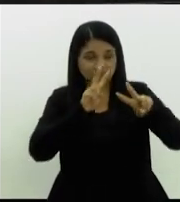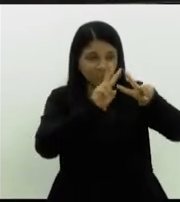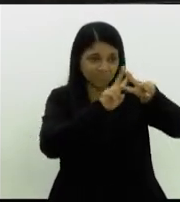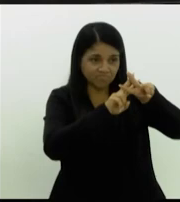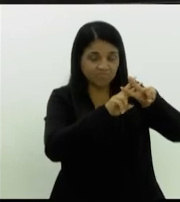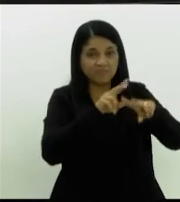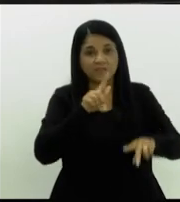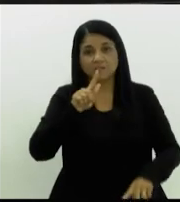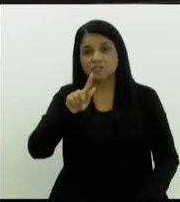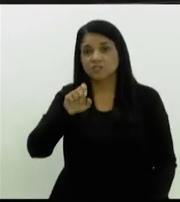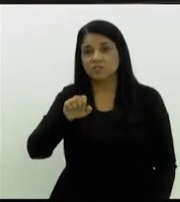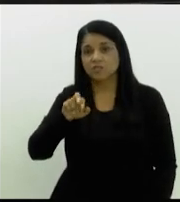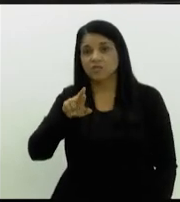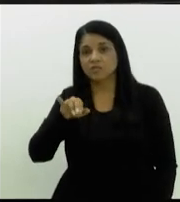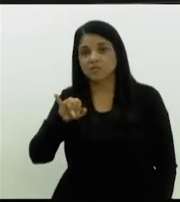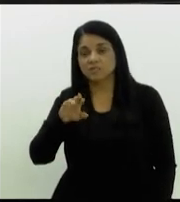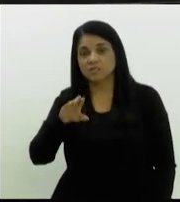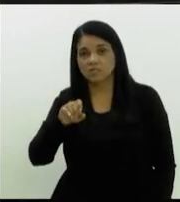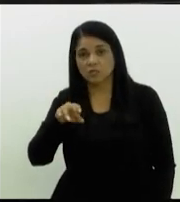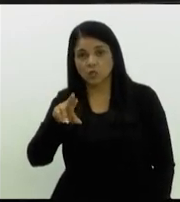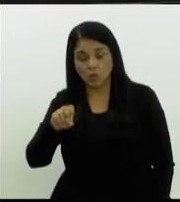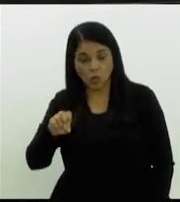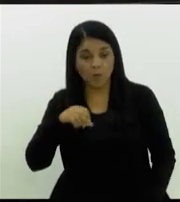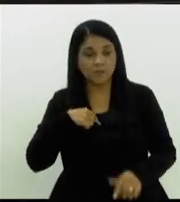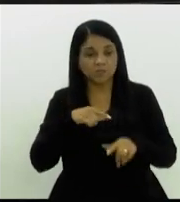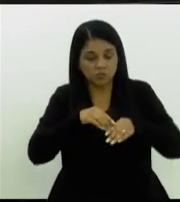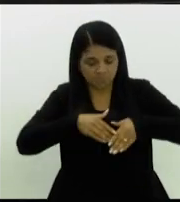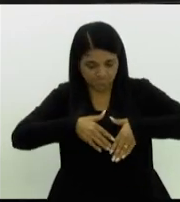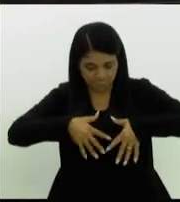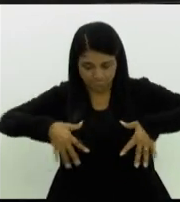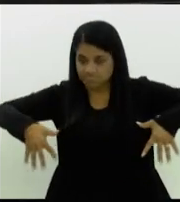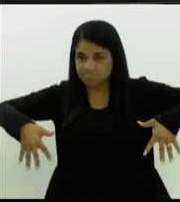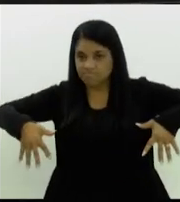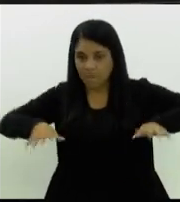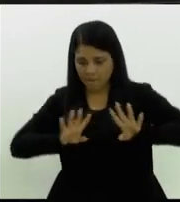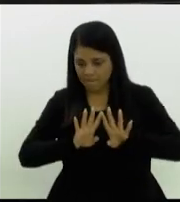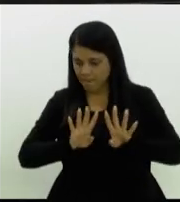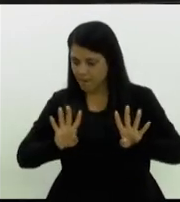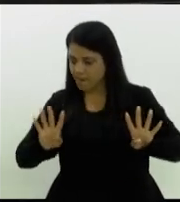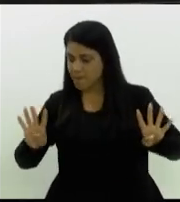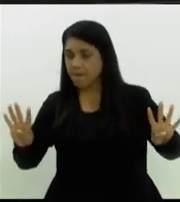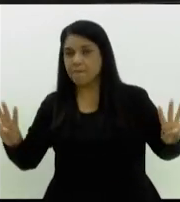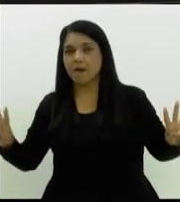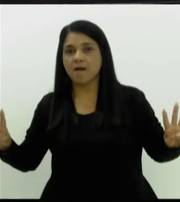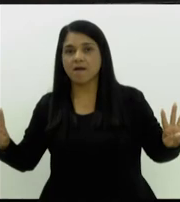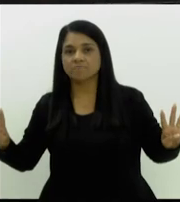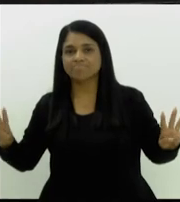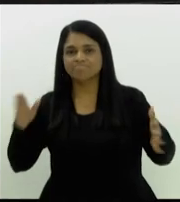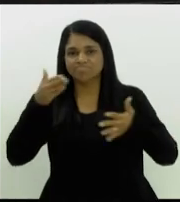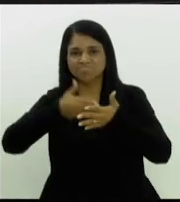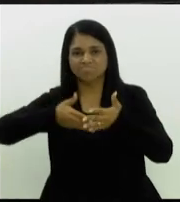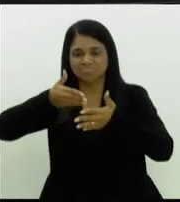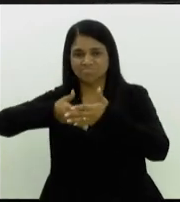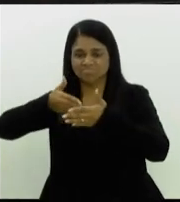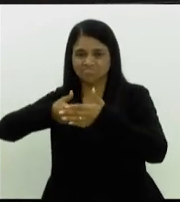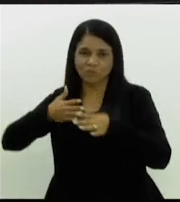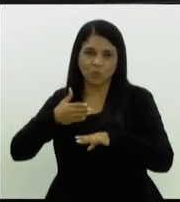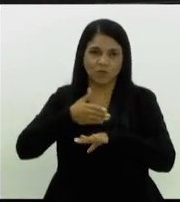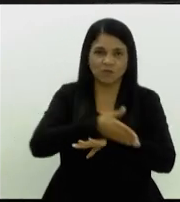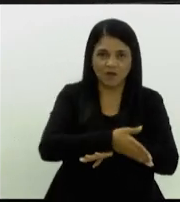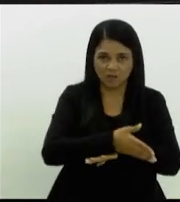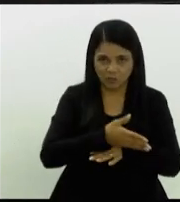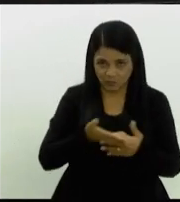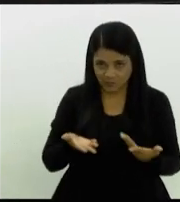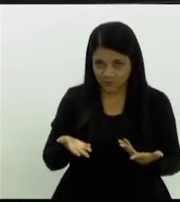abertos para receber, no entanto, um cordão de grevistas ilegal impedia o acesso. Isso